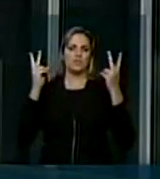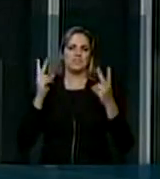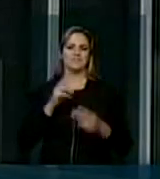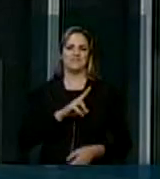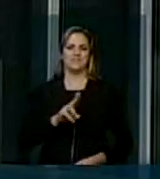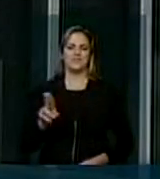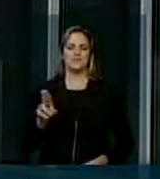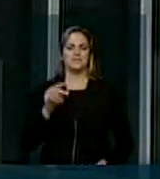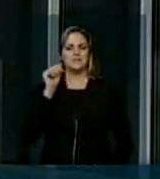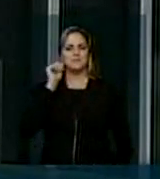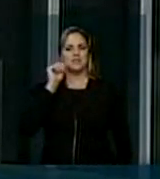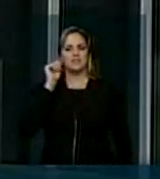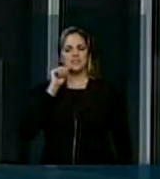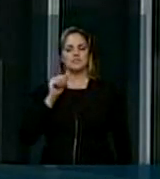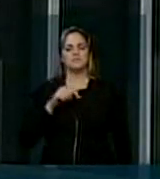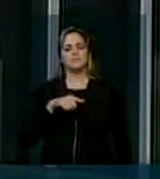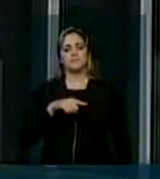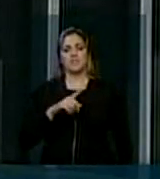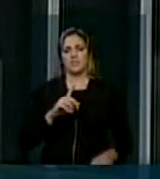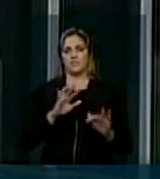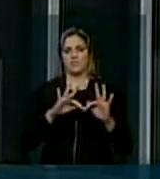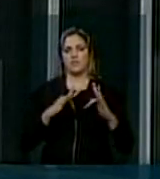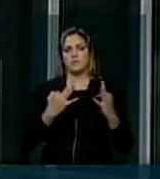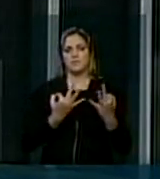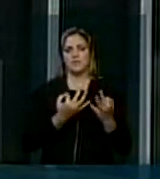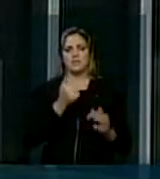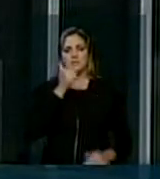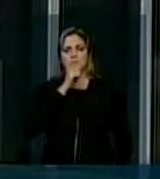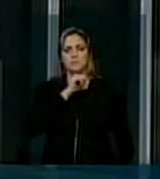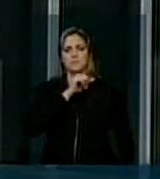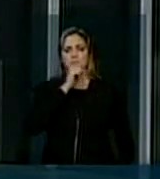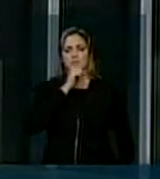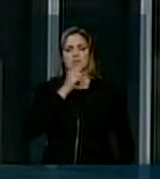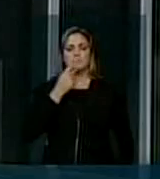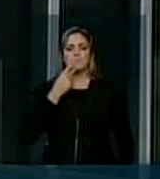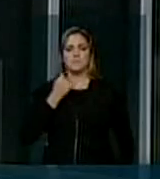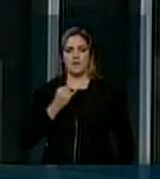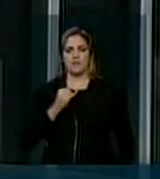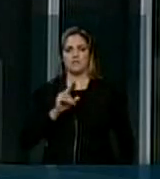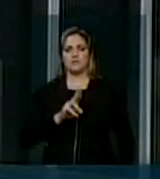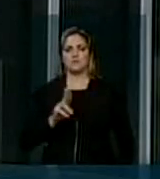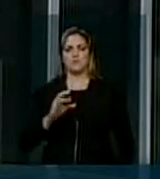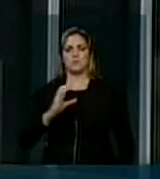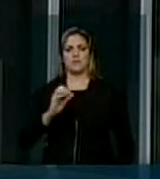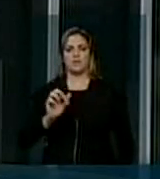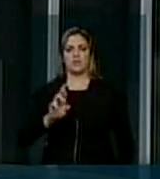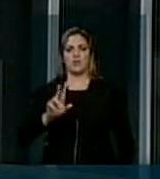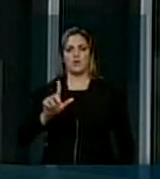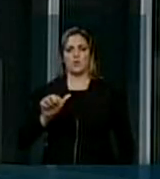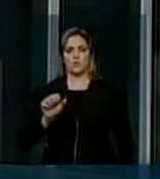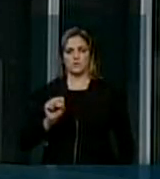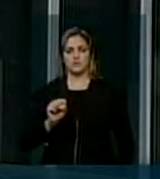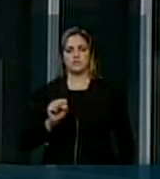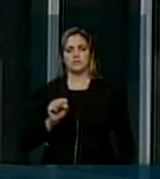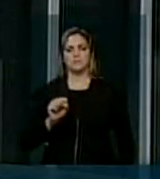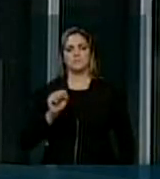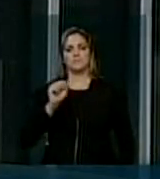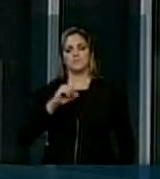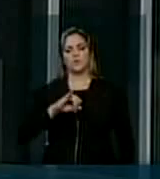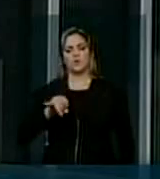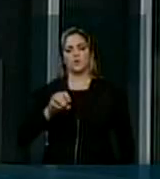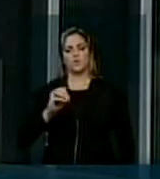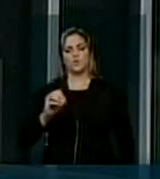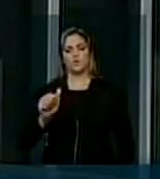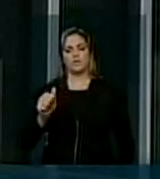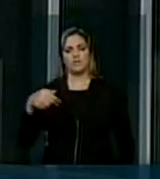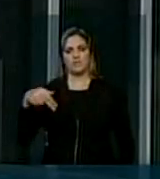Refiro-me aos pais desta criança, chamados Carlos e Joana,